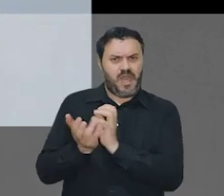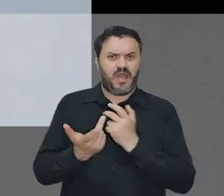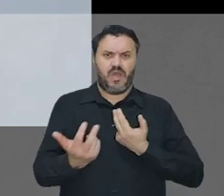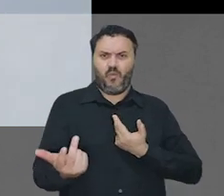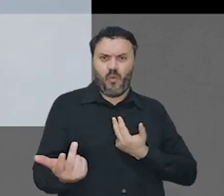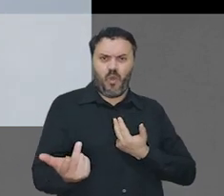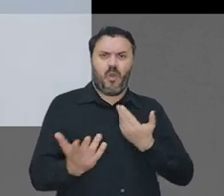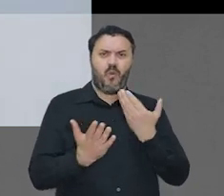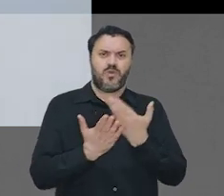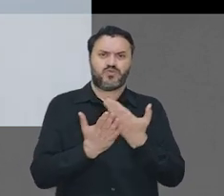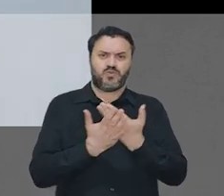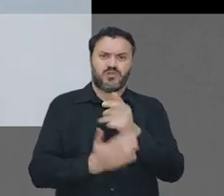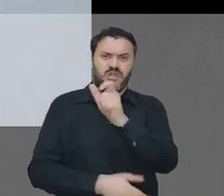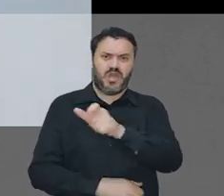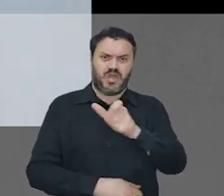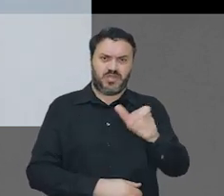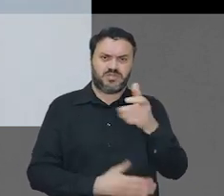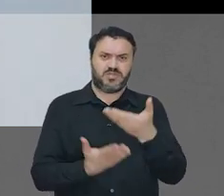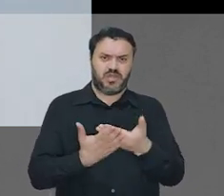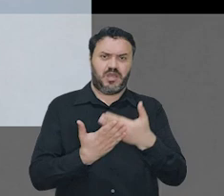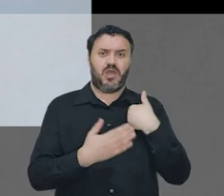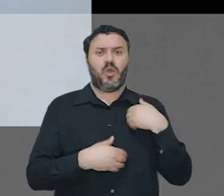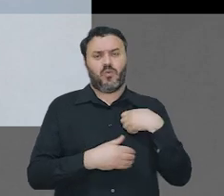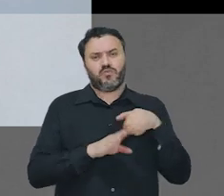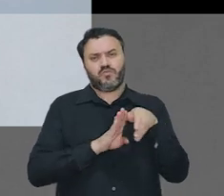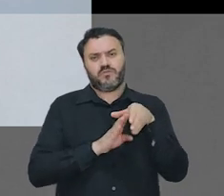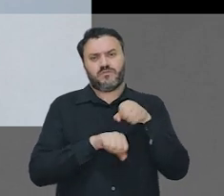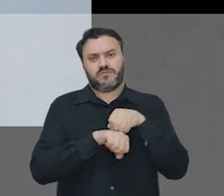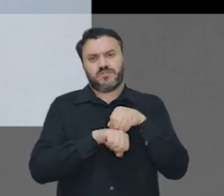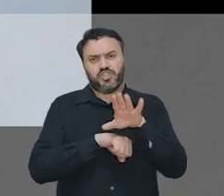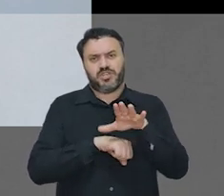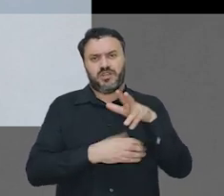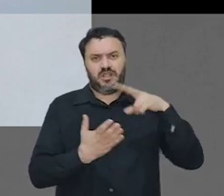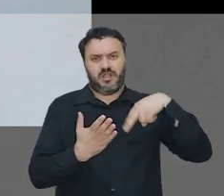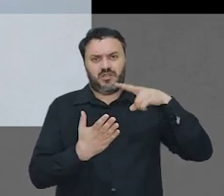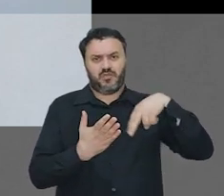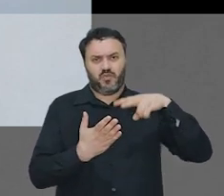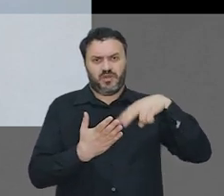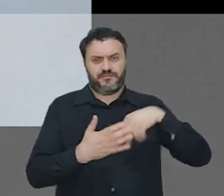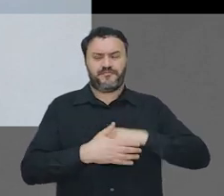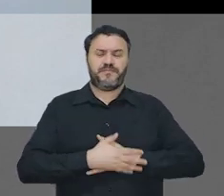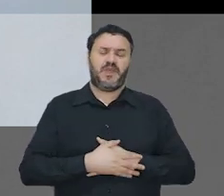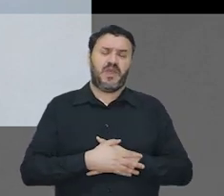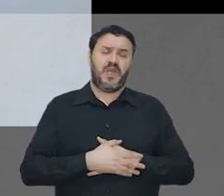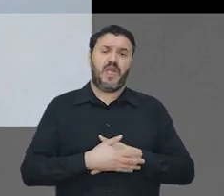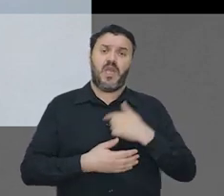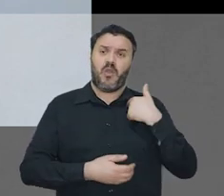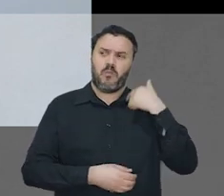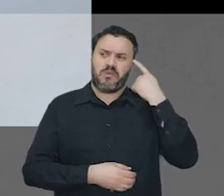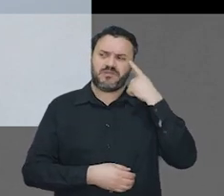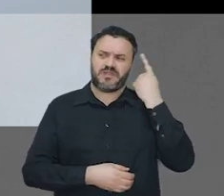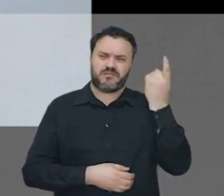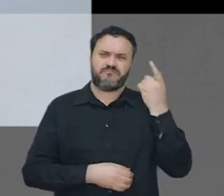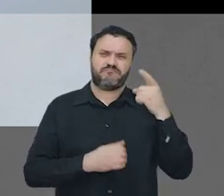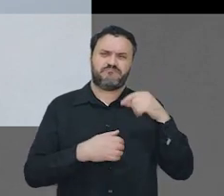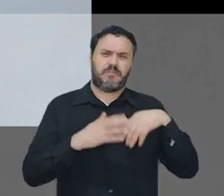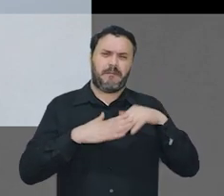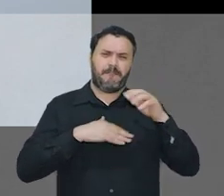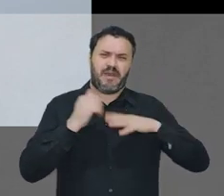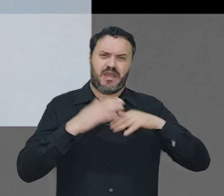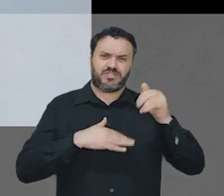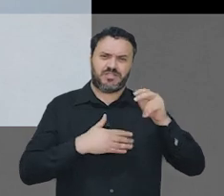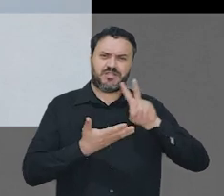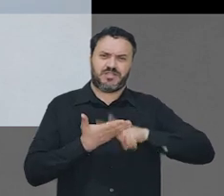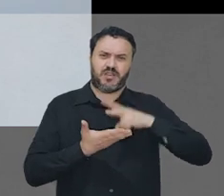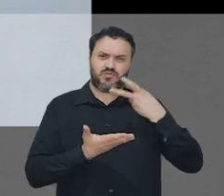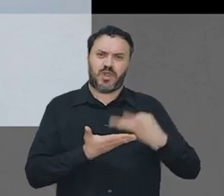eu gostaria de sugerir uma leitura. Bom, me baseei num exercício, numa prática de